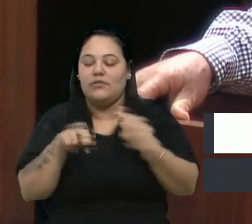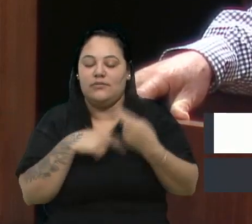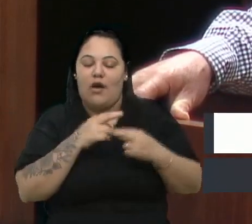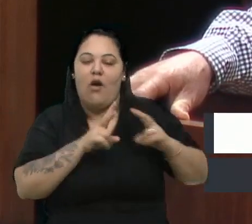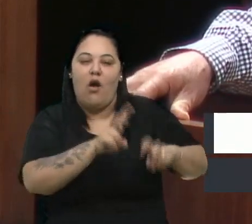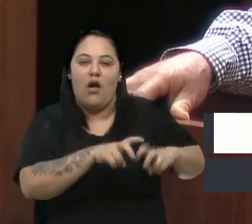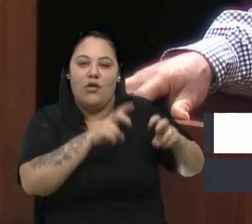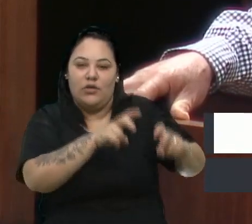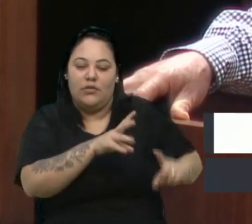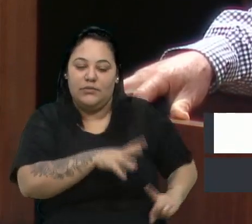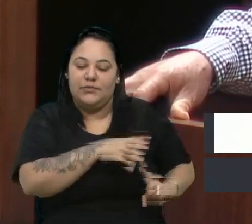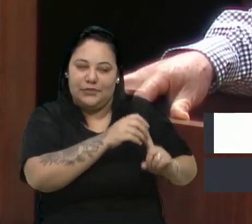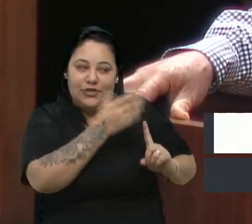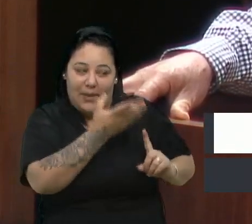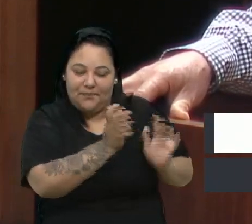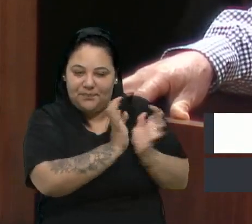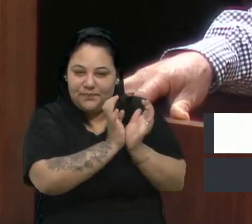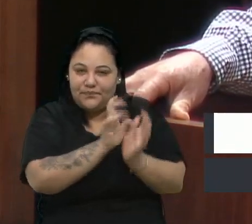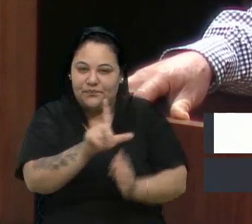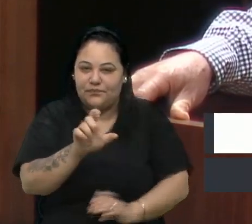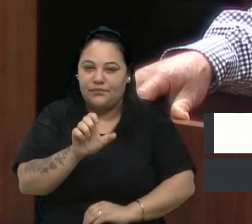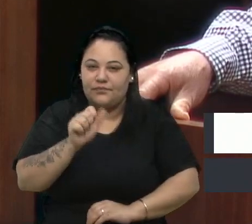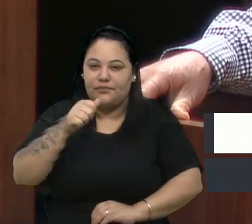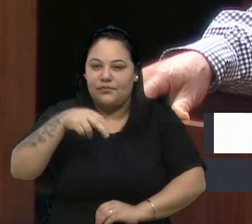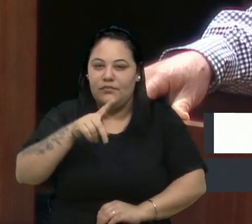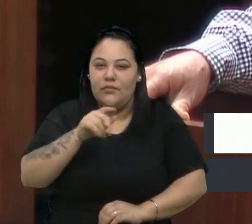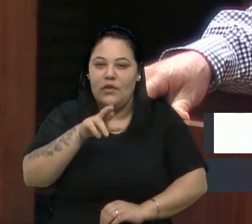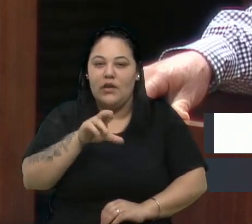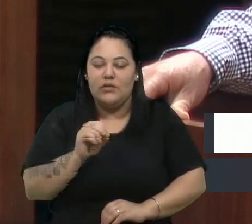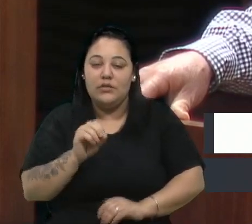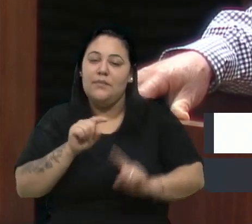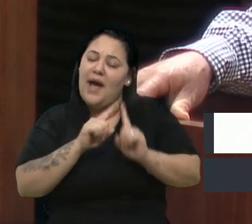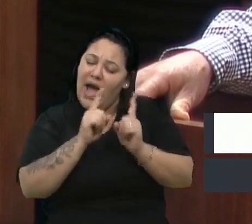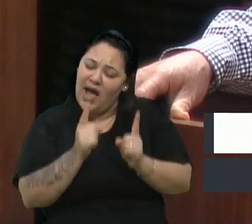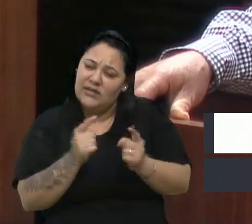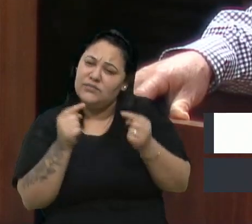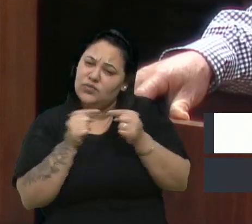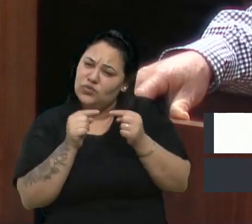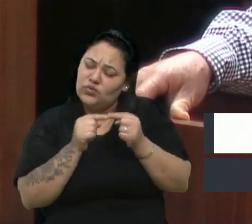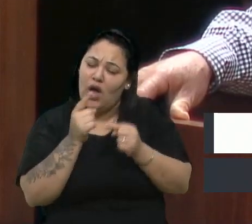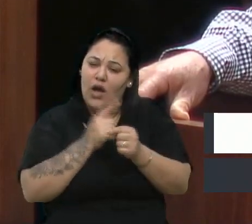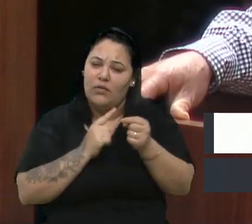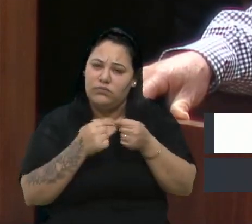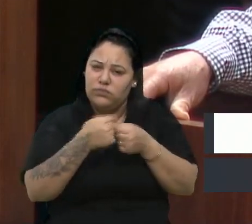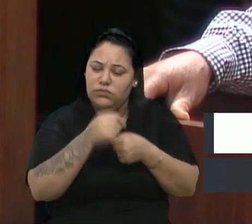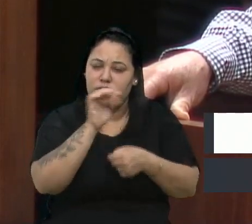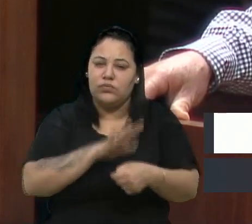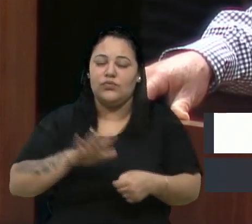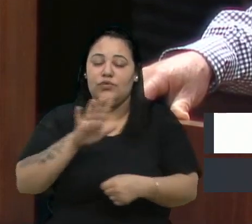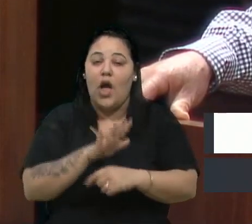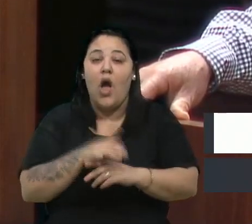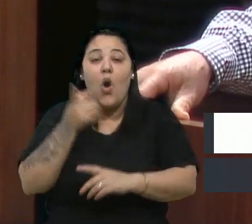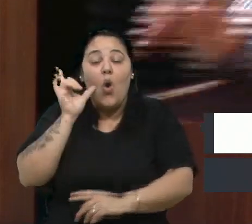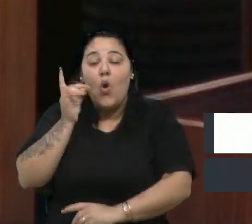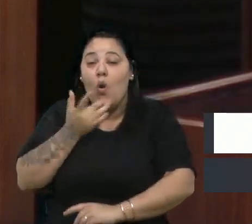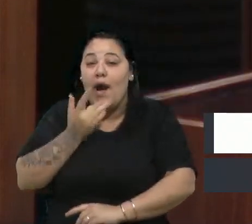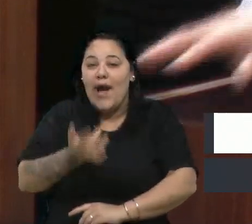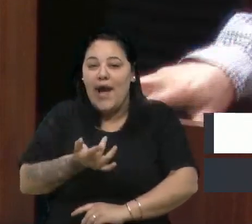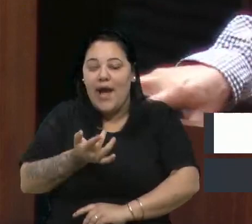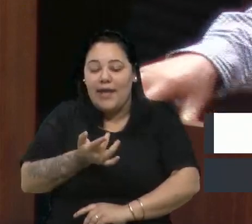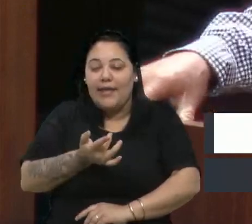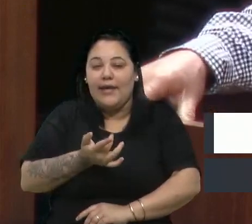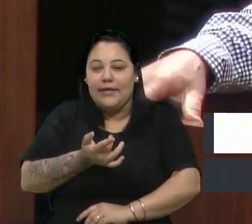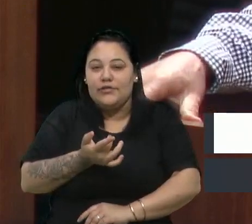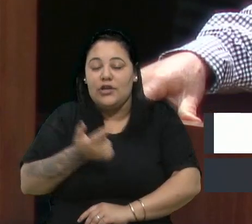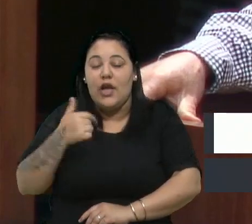principalmente, colega Leandro, mas que tem a ver com a cidade como um todo. Ontem à tarde, pela primeira vez, às 14